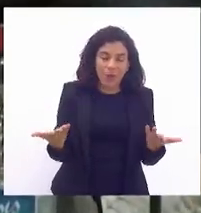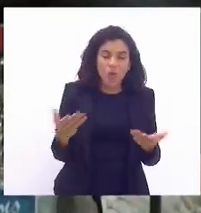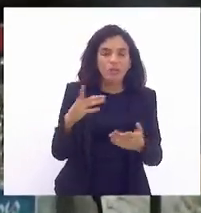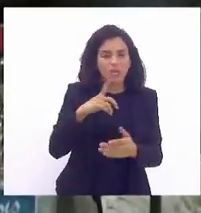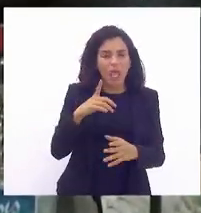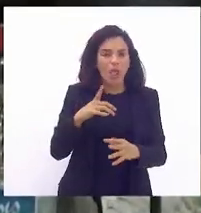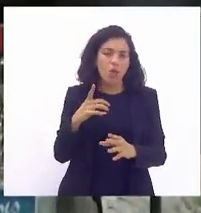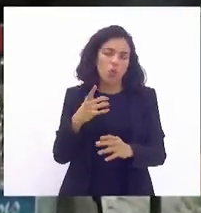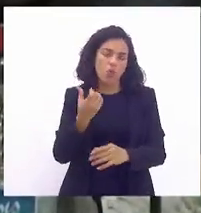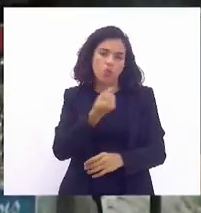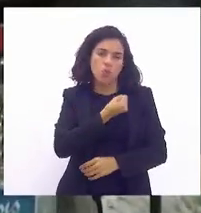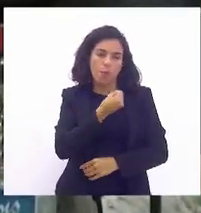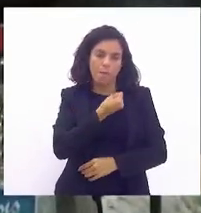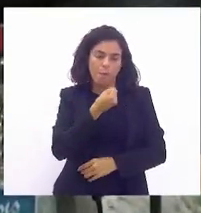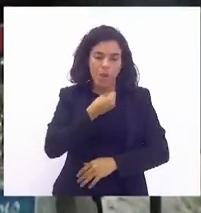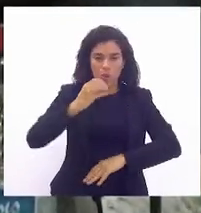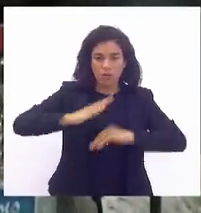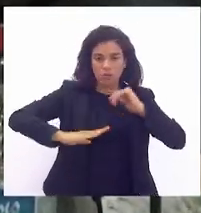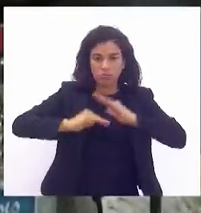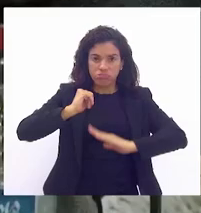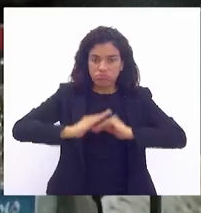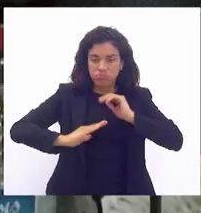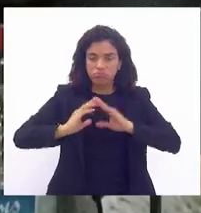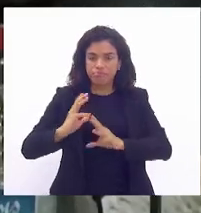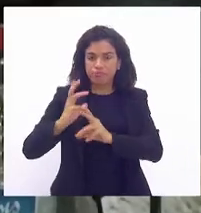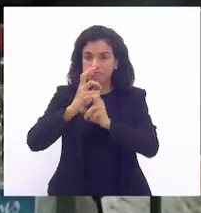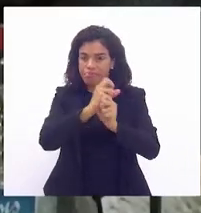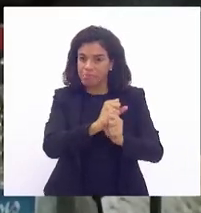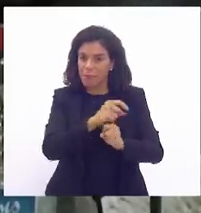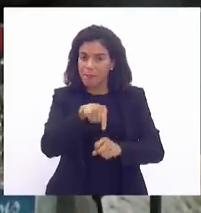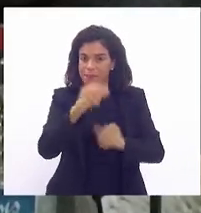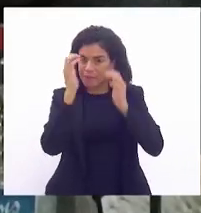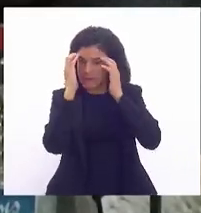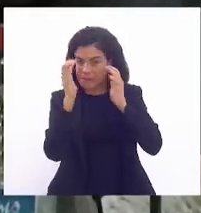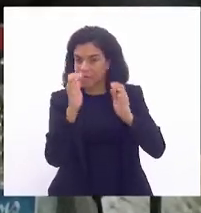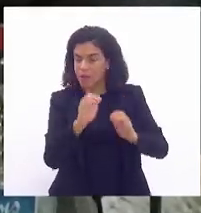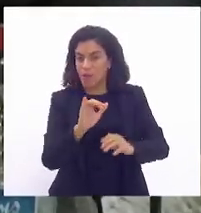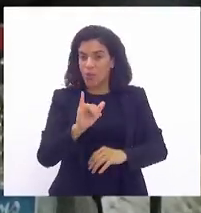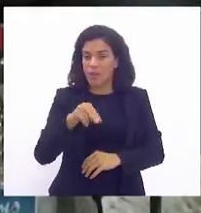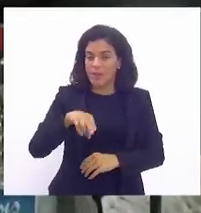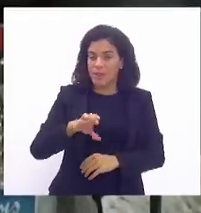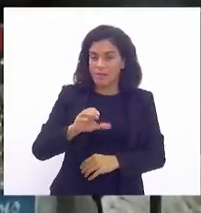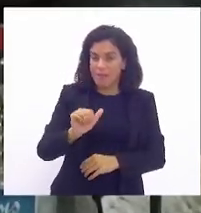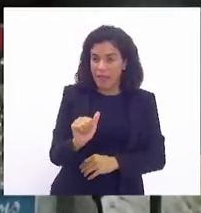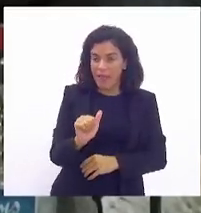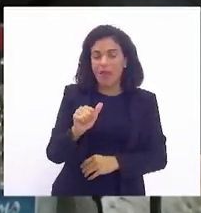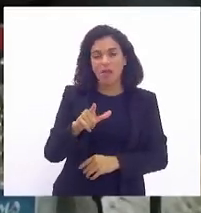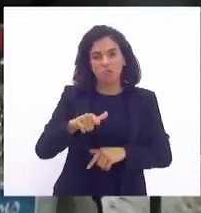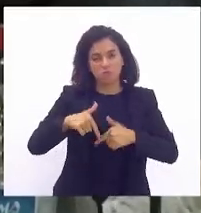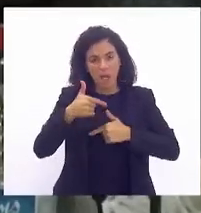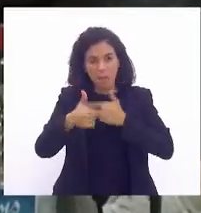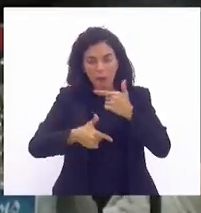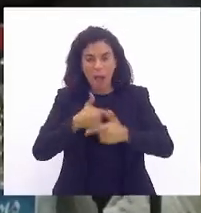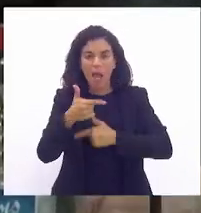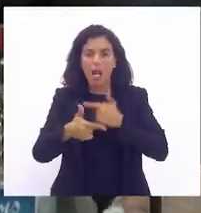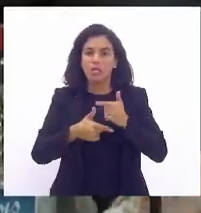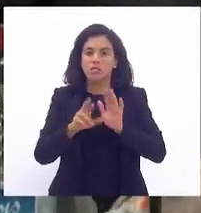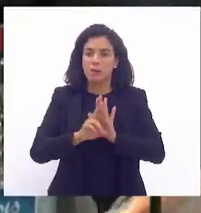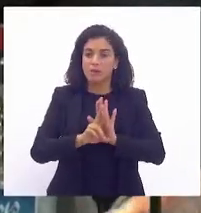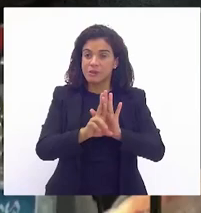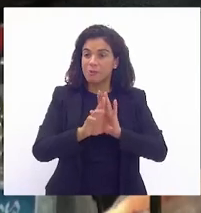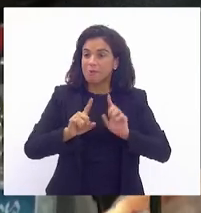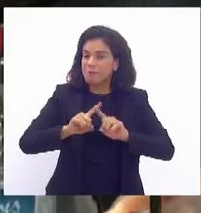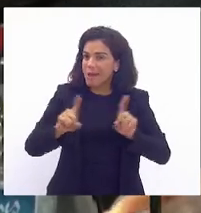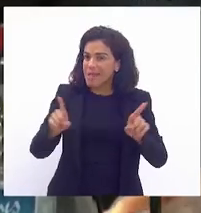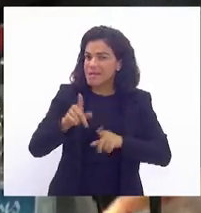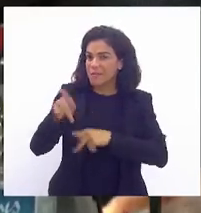técnico. E esse dado técnico precisa ser levado em conta. O INEA faz sua parte de fiscalização e por aí vai, mas